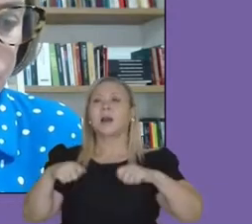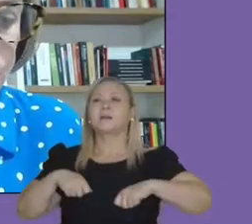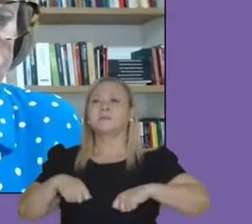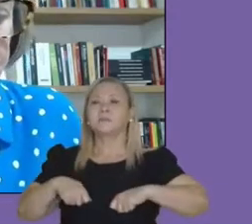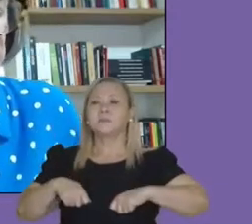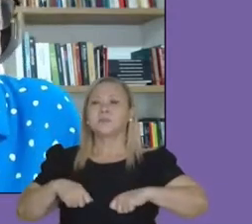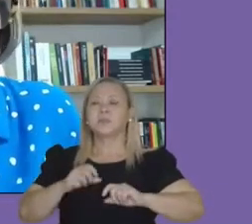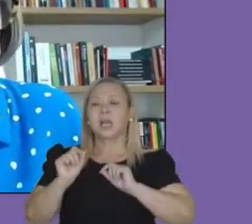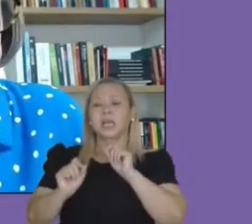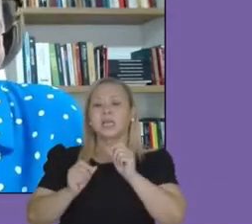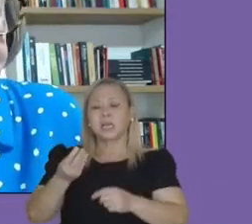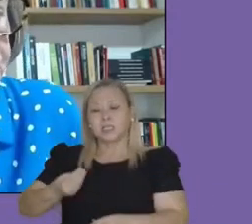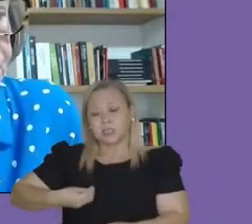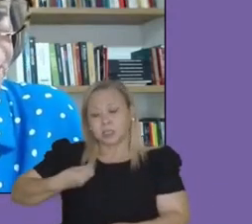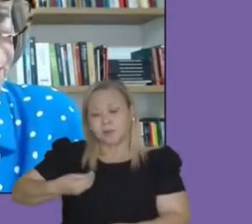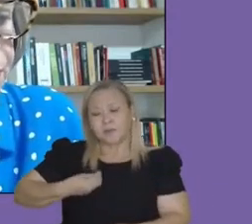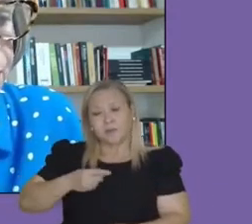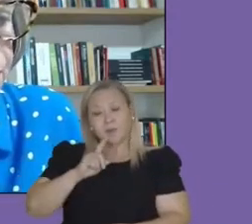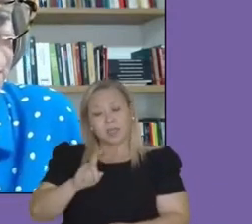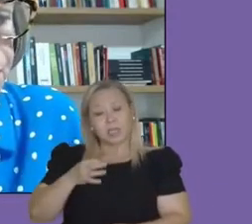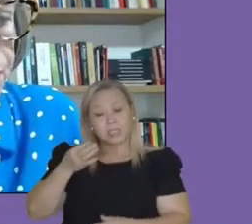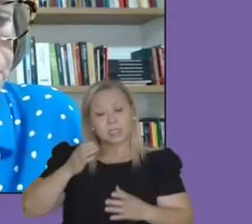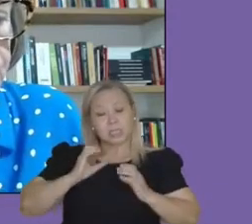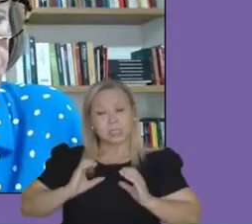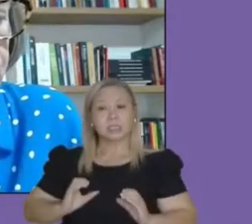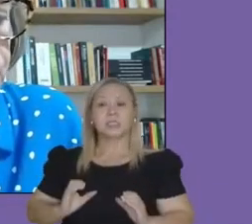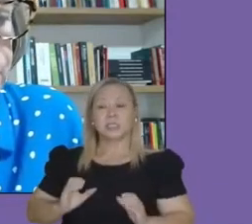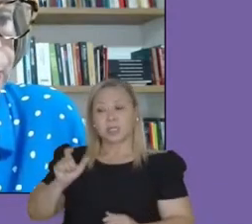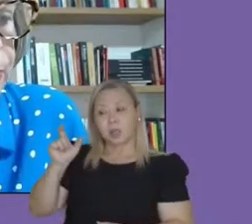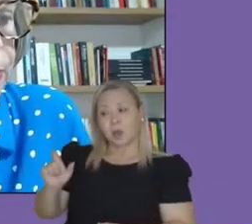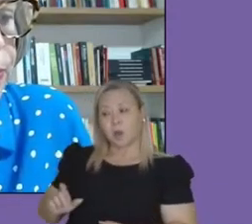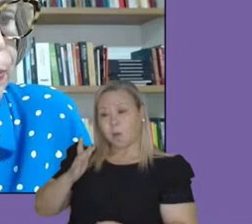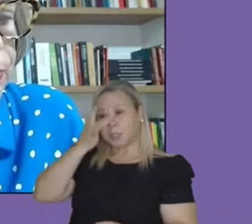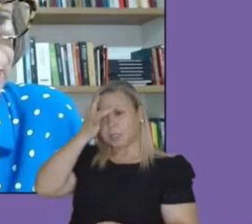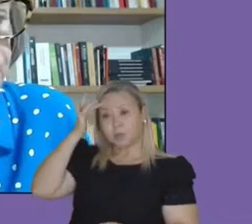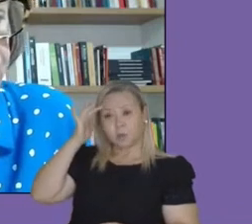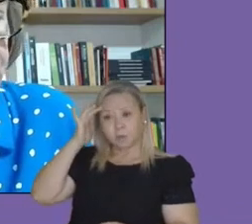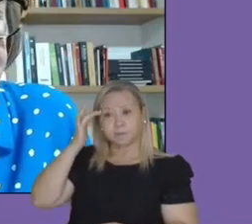possibilidade de viver e ser cidadão. É isso.